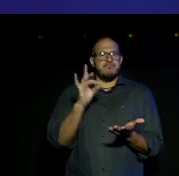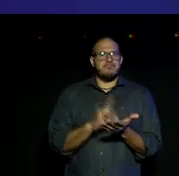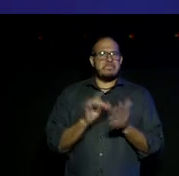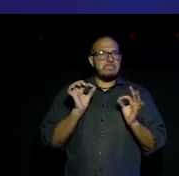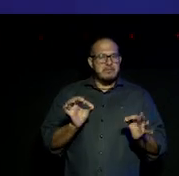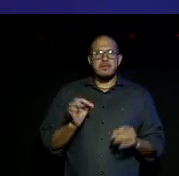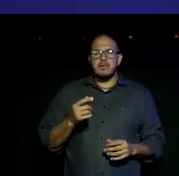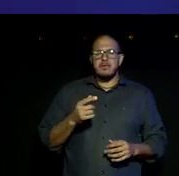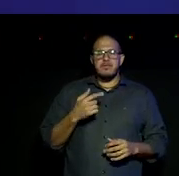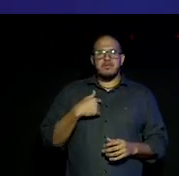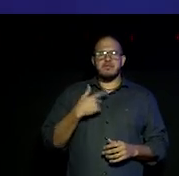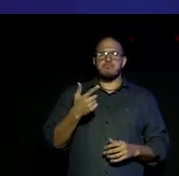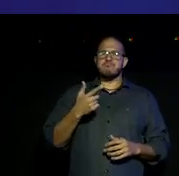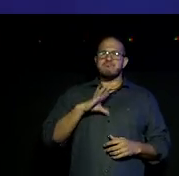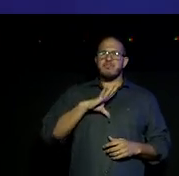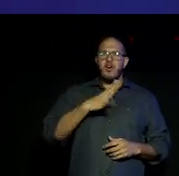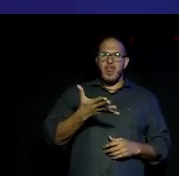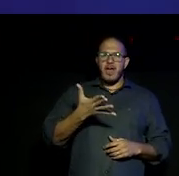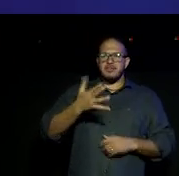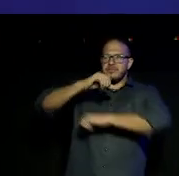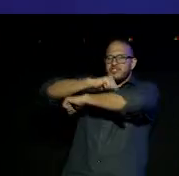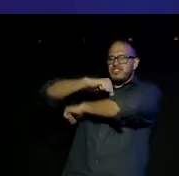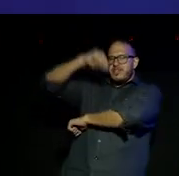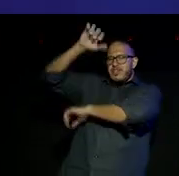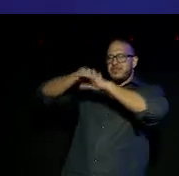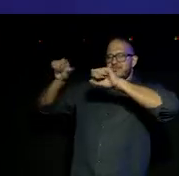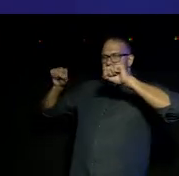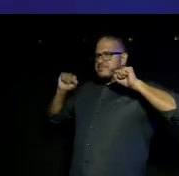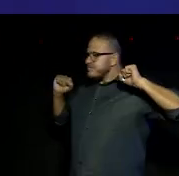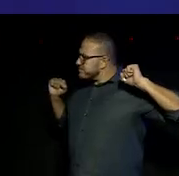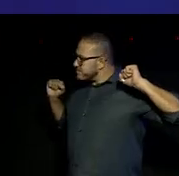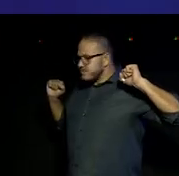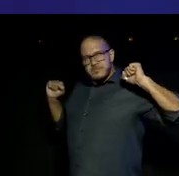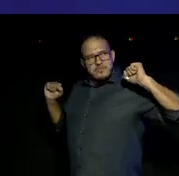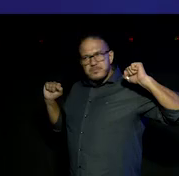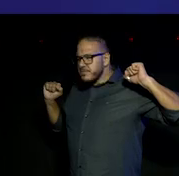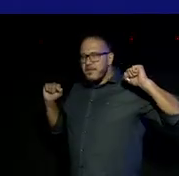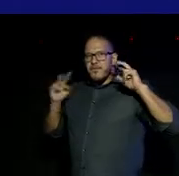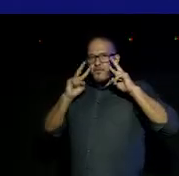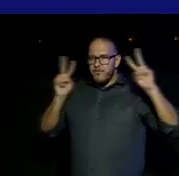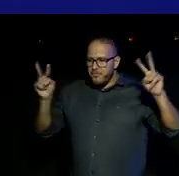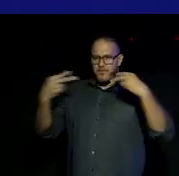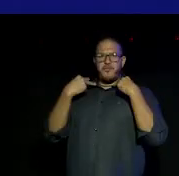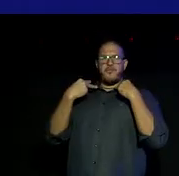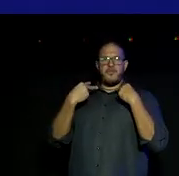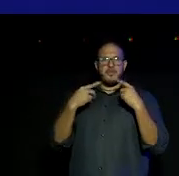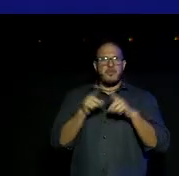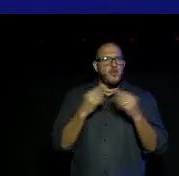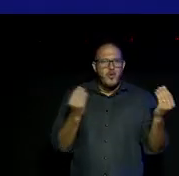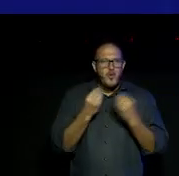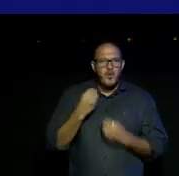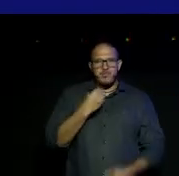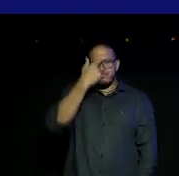sede de colocar a cabeça para fora dessa janela e ver as coisas como elas são. Inclusive ver a si próprio como se